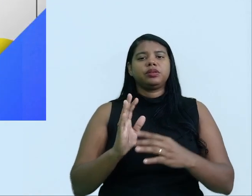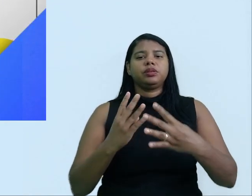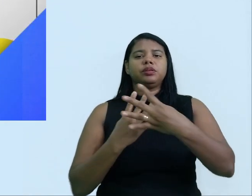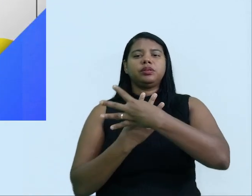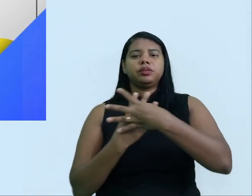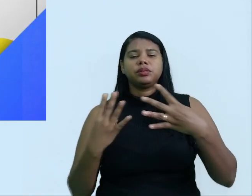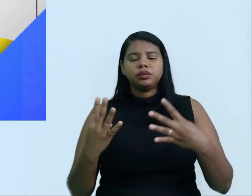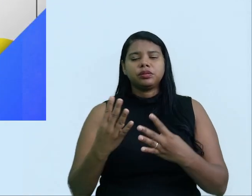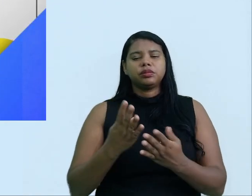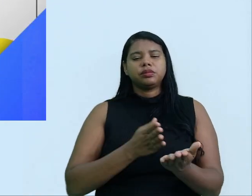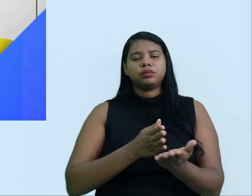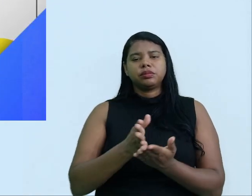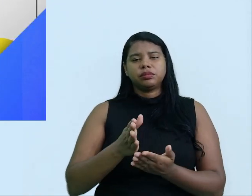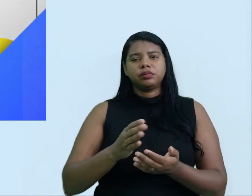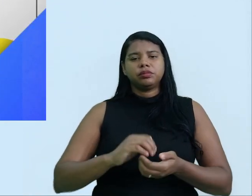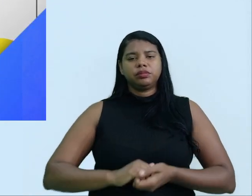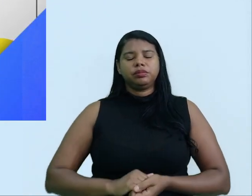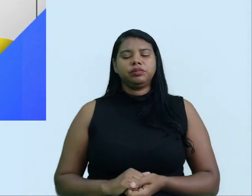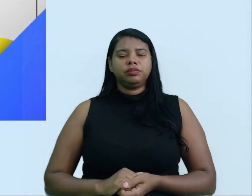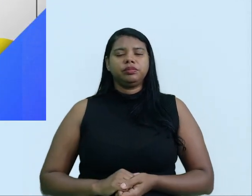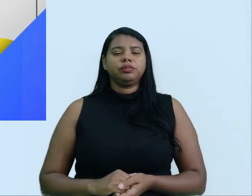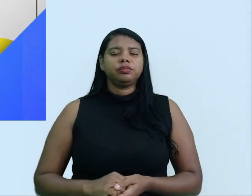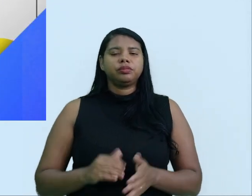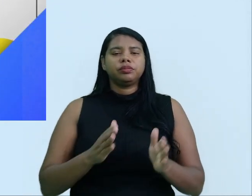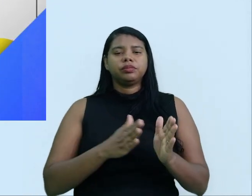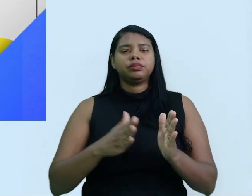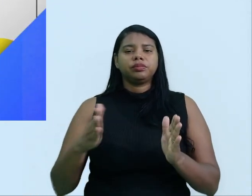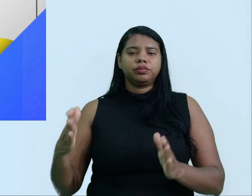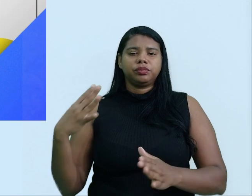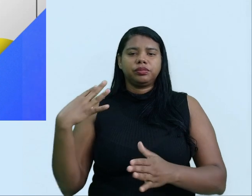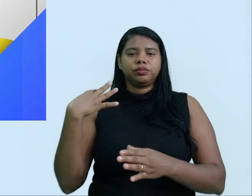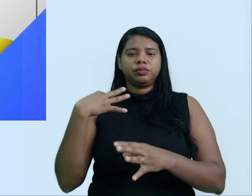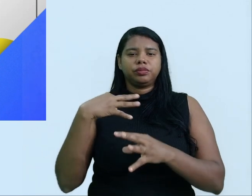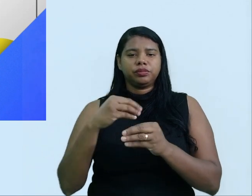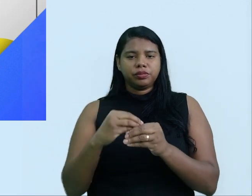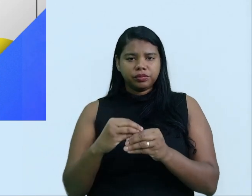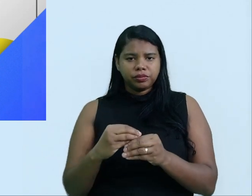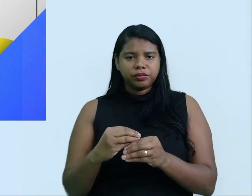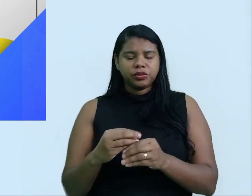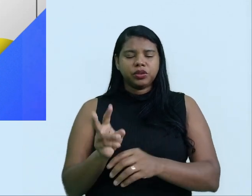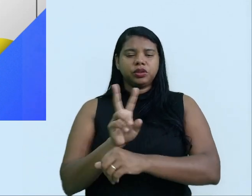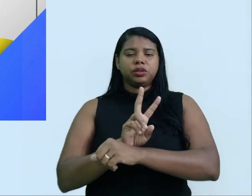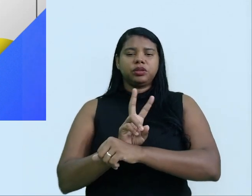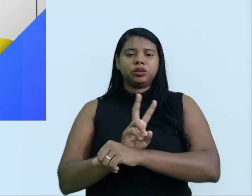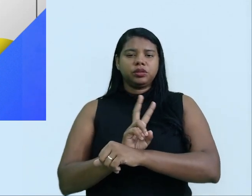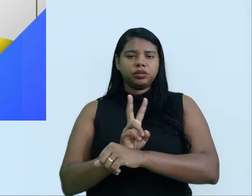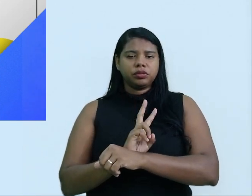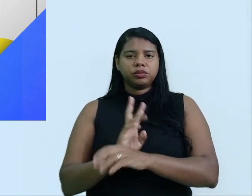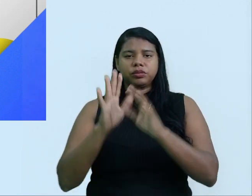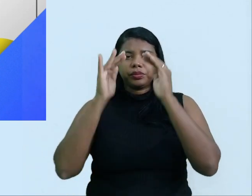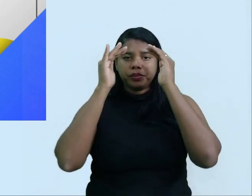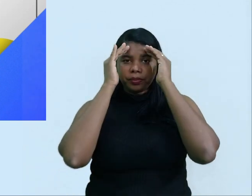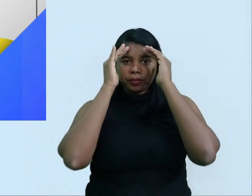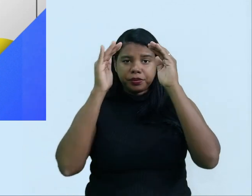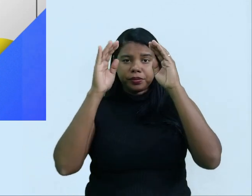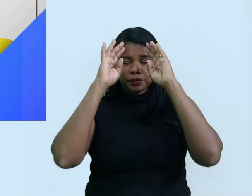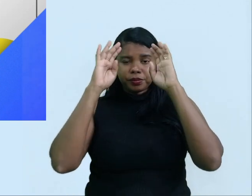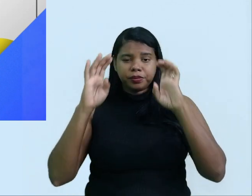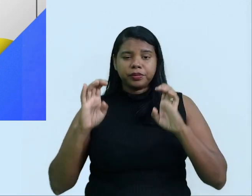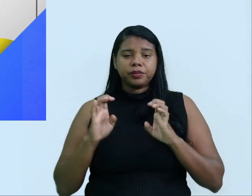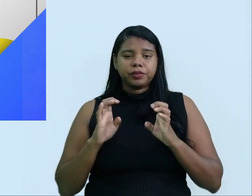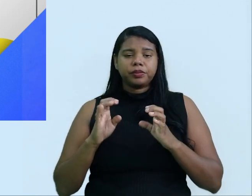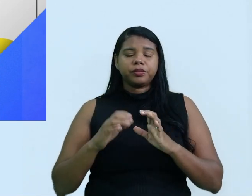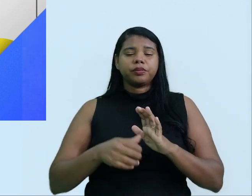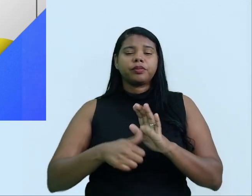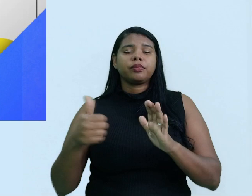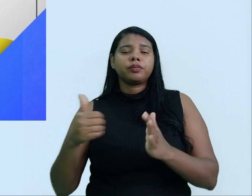seguido. Outra etapa seria a implementação de medidas de prevenção respeitando uma ordem de